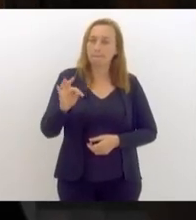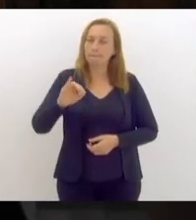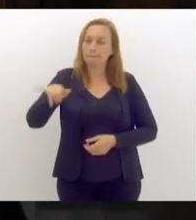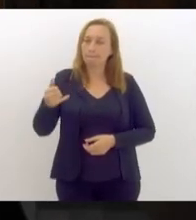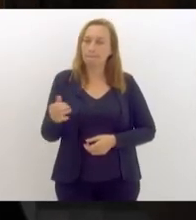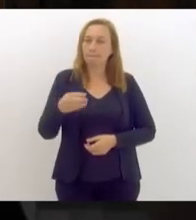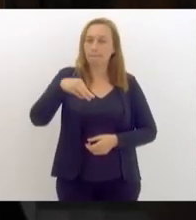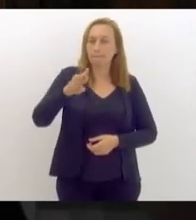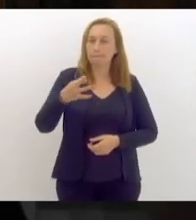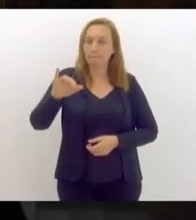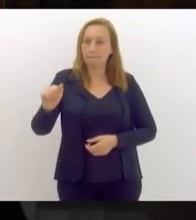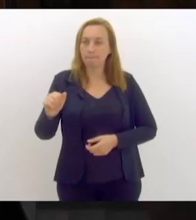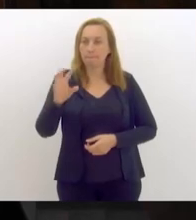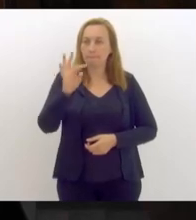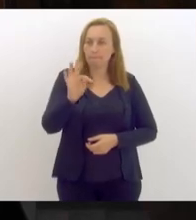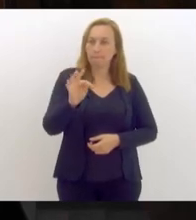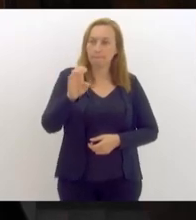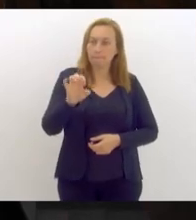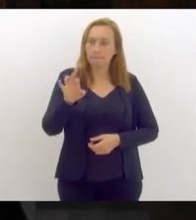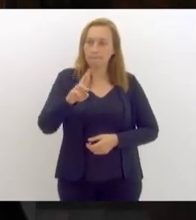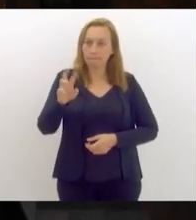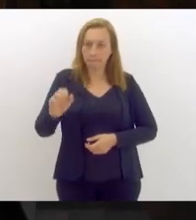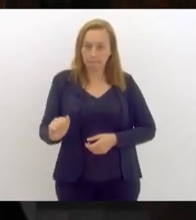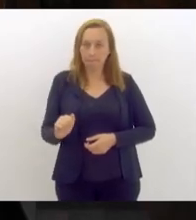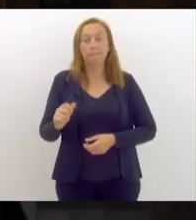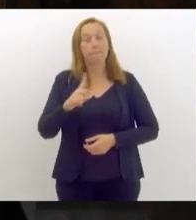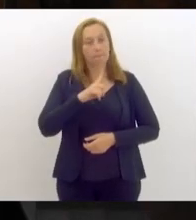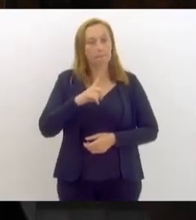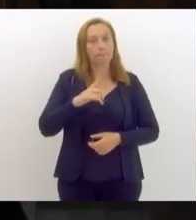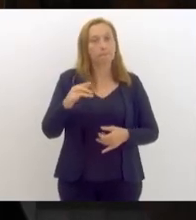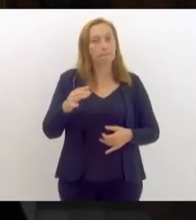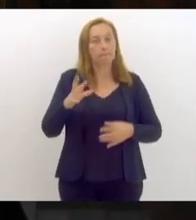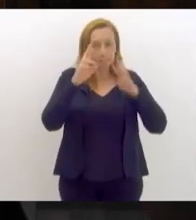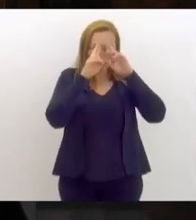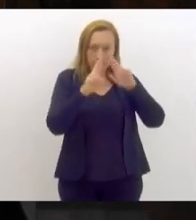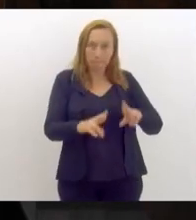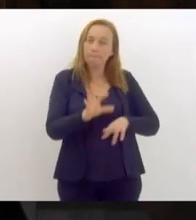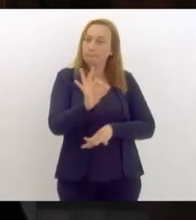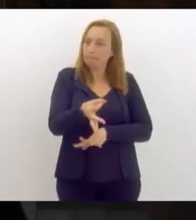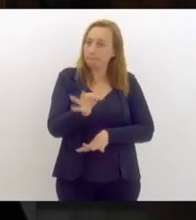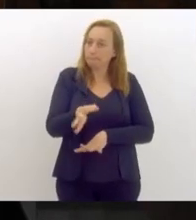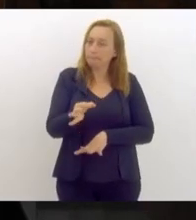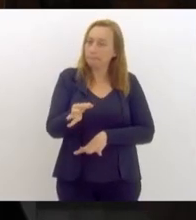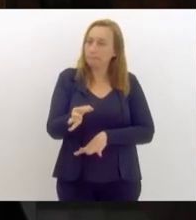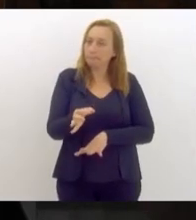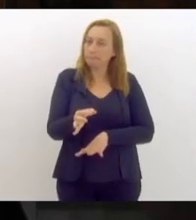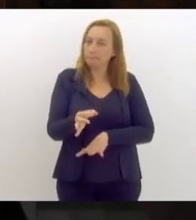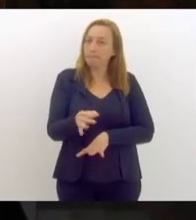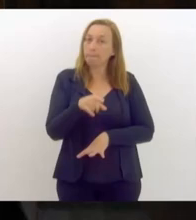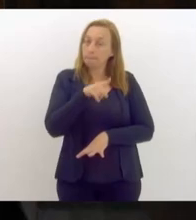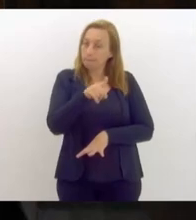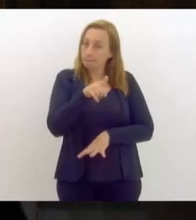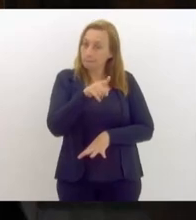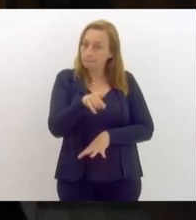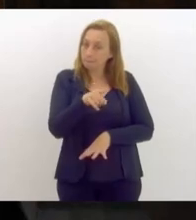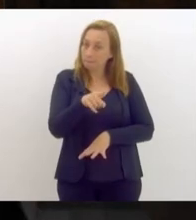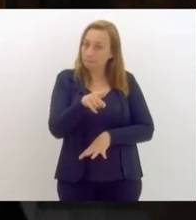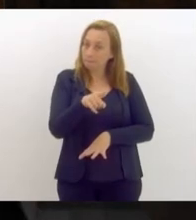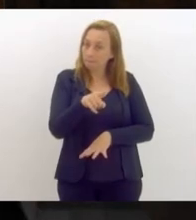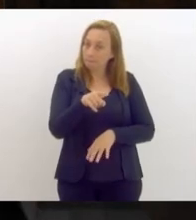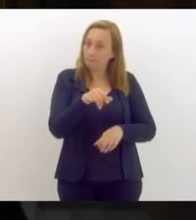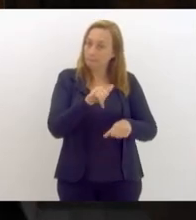Teresa Aqui nós temos muito respeito e nós temos certeza que ela foi levada por engano